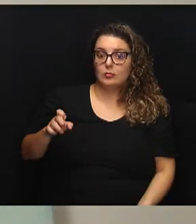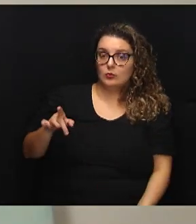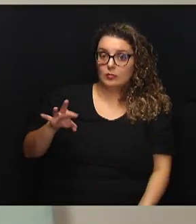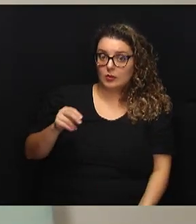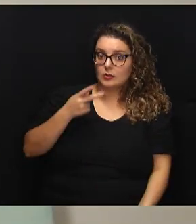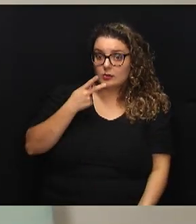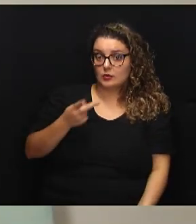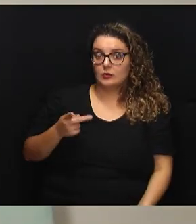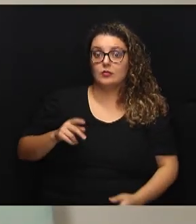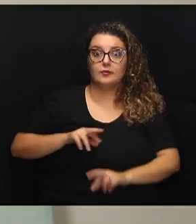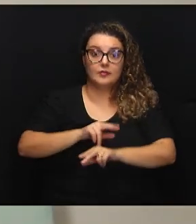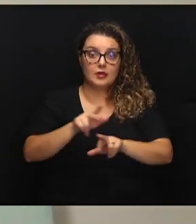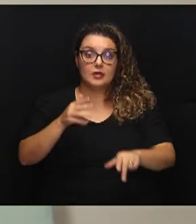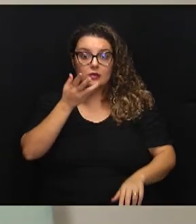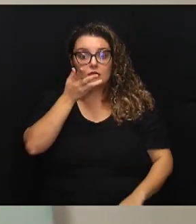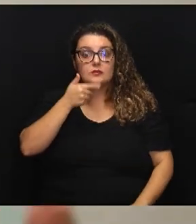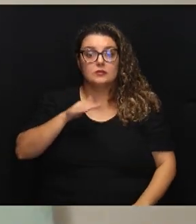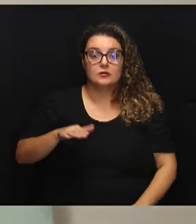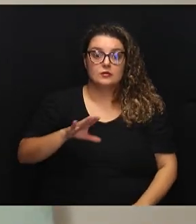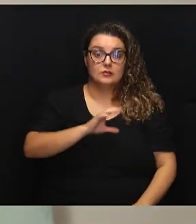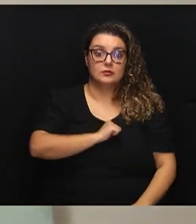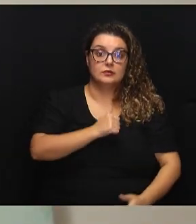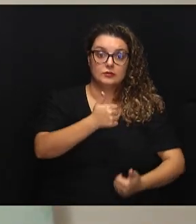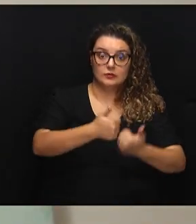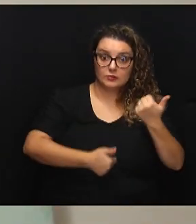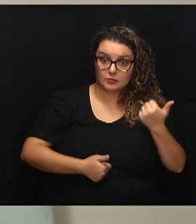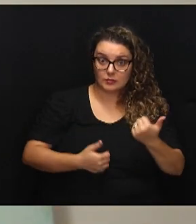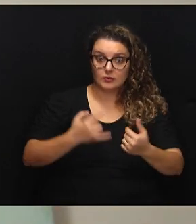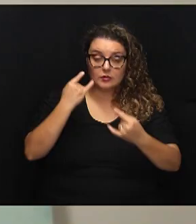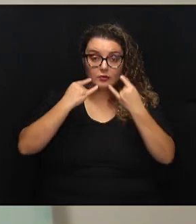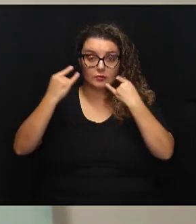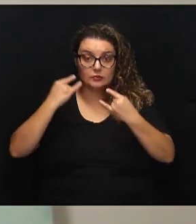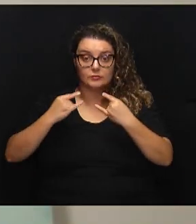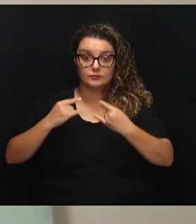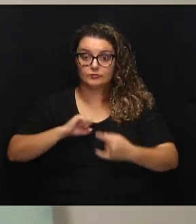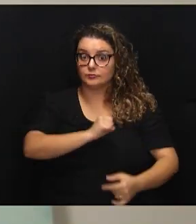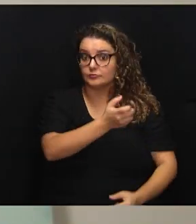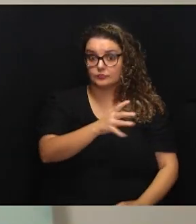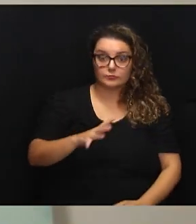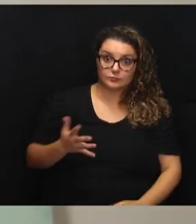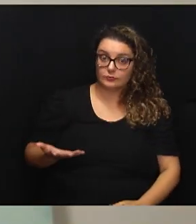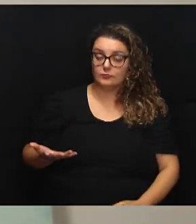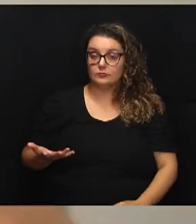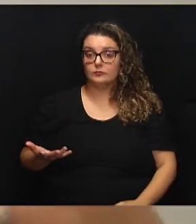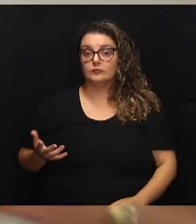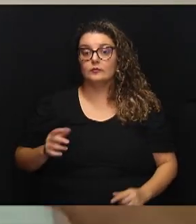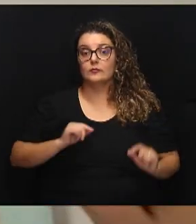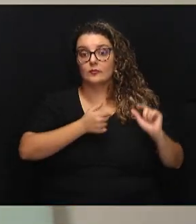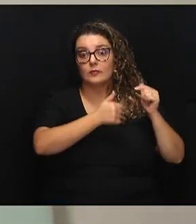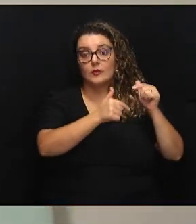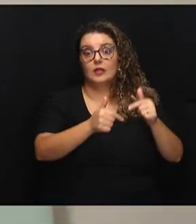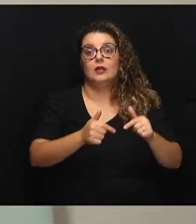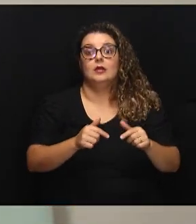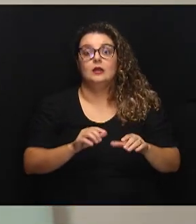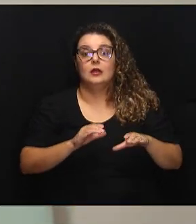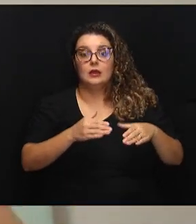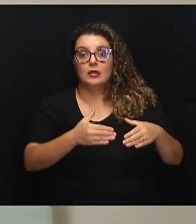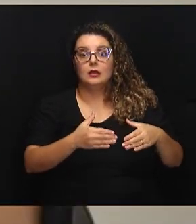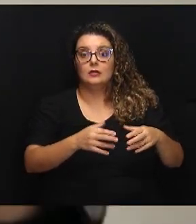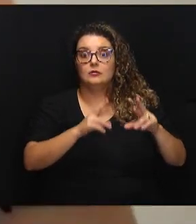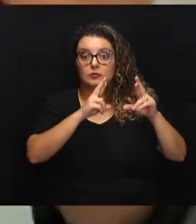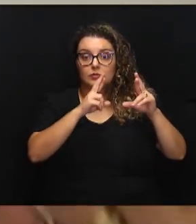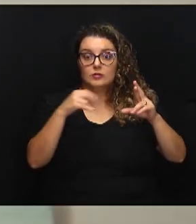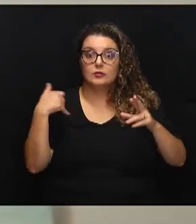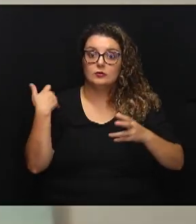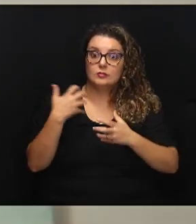que gostavam de futebol começou a se interessar pelo Santos, né, que tradicionalmente era uma torcida mais velha, né, de